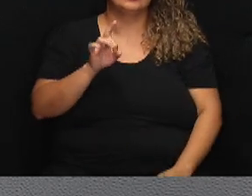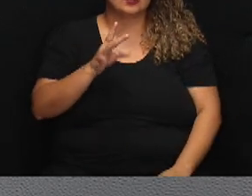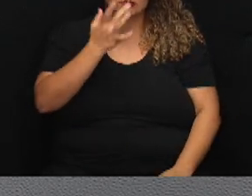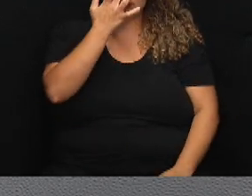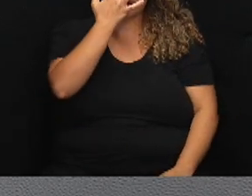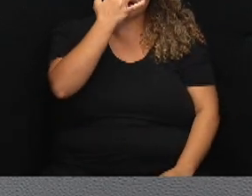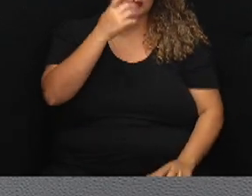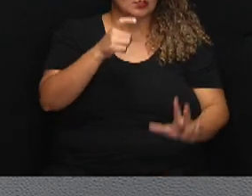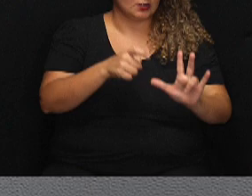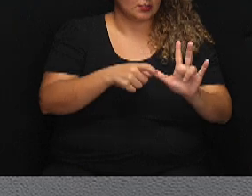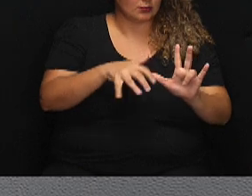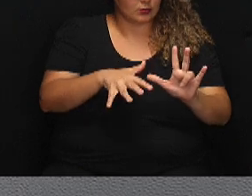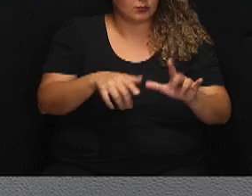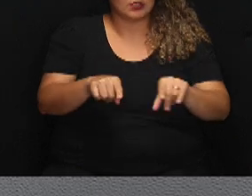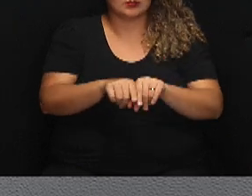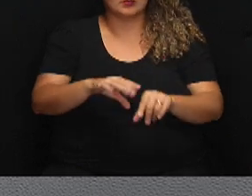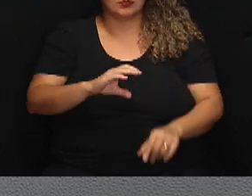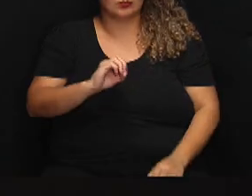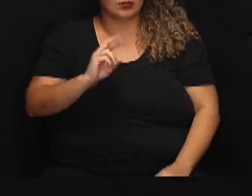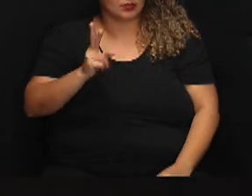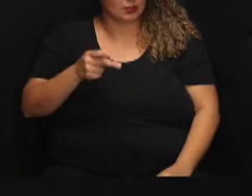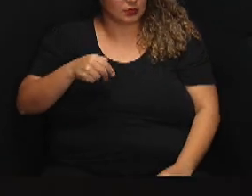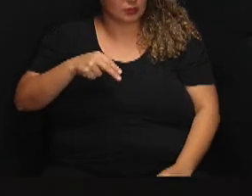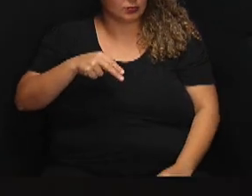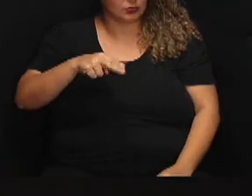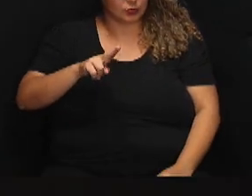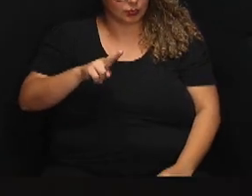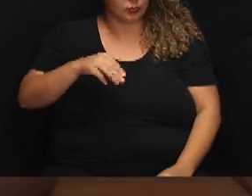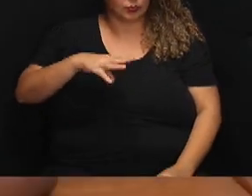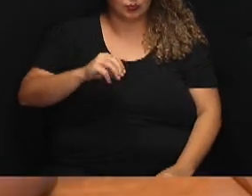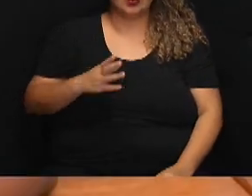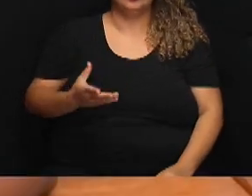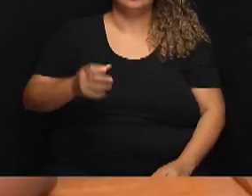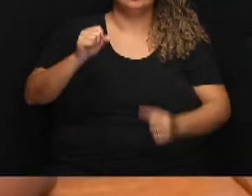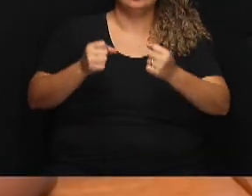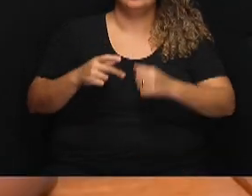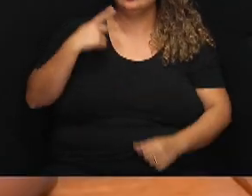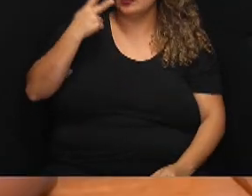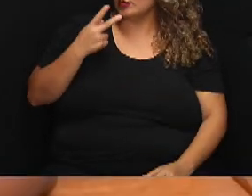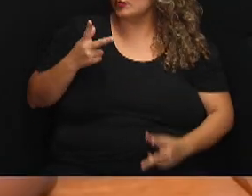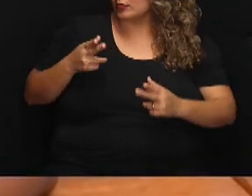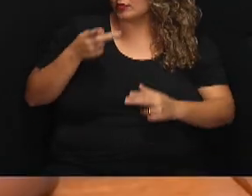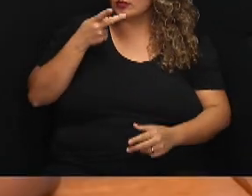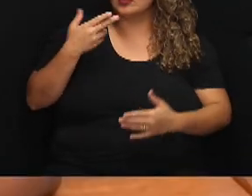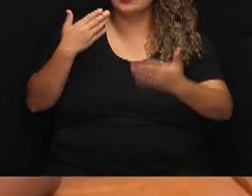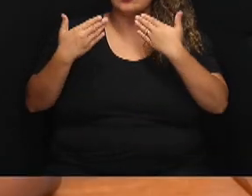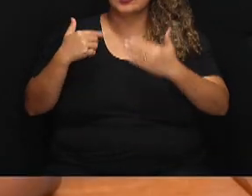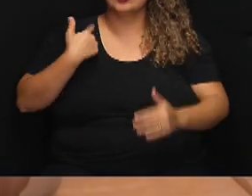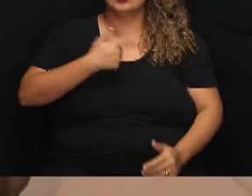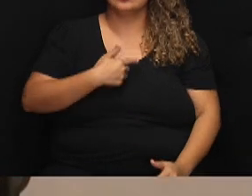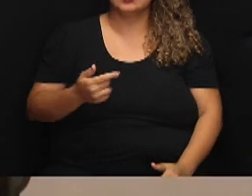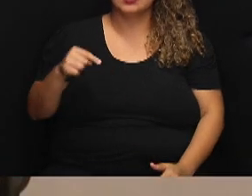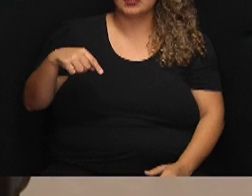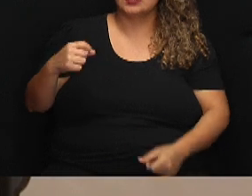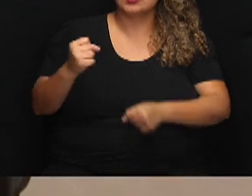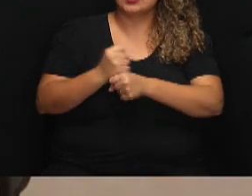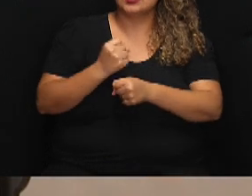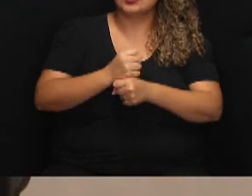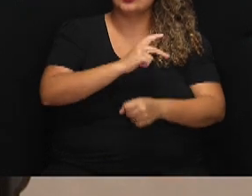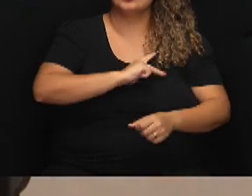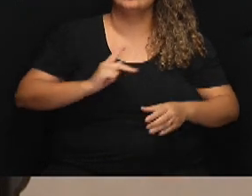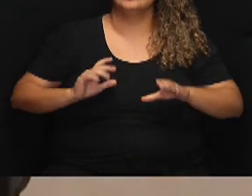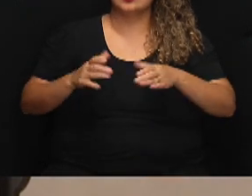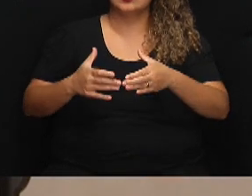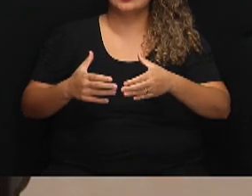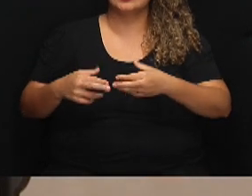cannabis medicinal, mas também o cânhamo industrial aqui para o nosso município. Vereadora, como que eu falei no início, né, desse bate-papo nosso, esse ano você vai presidir a Comissão